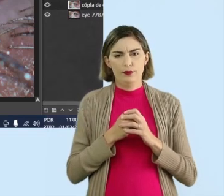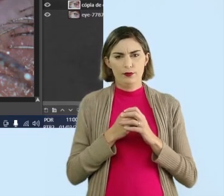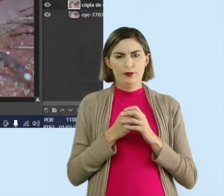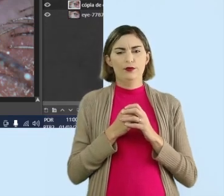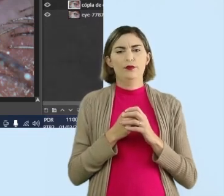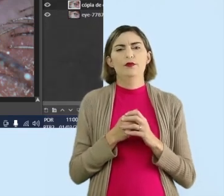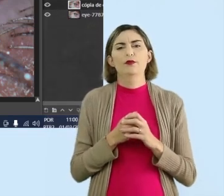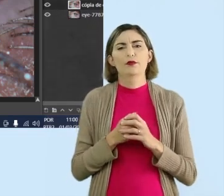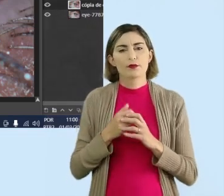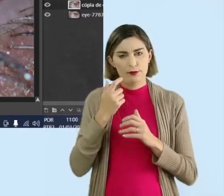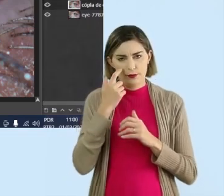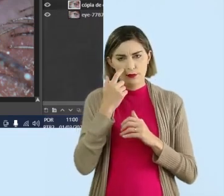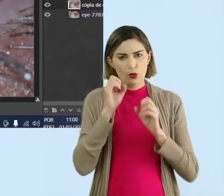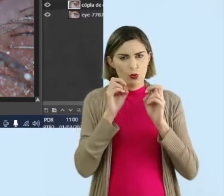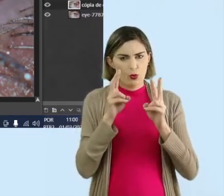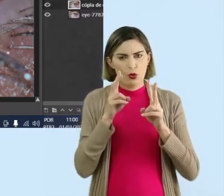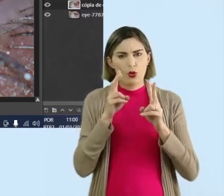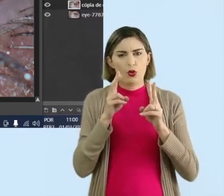Ok, dá um OK.